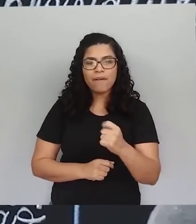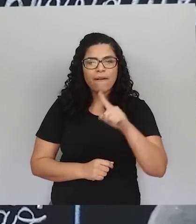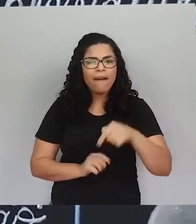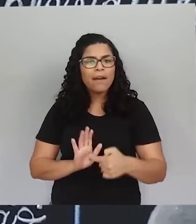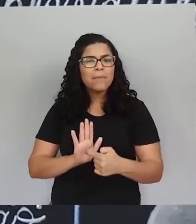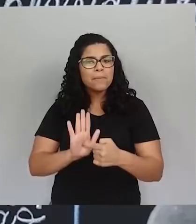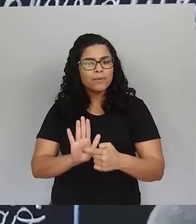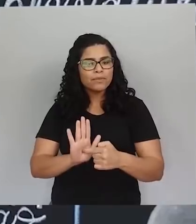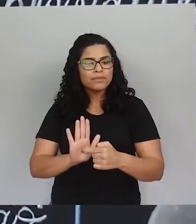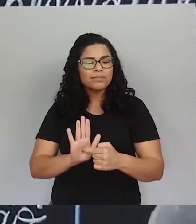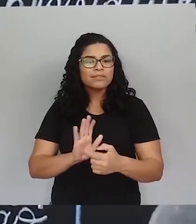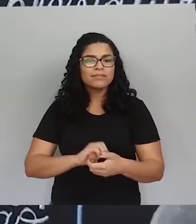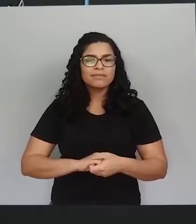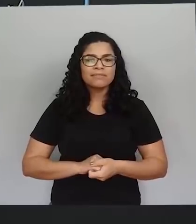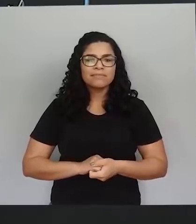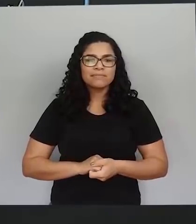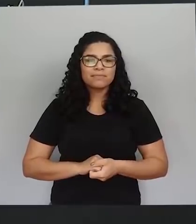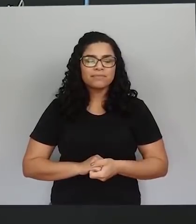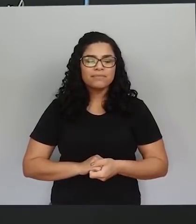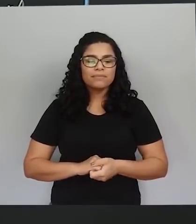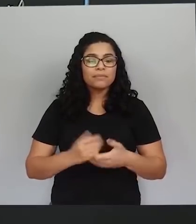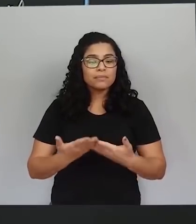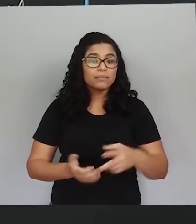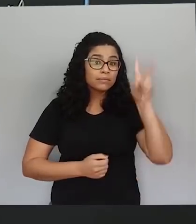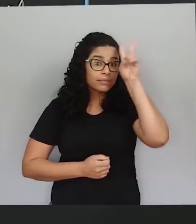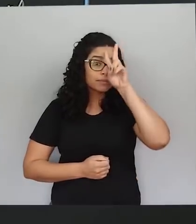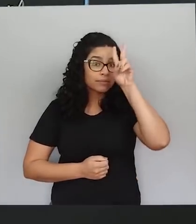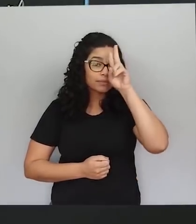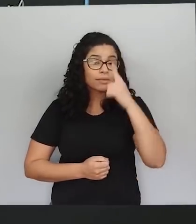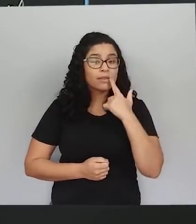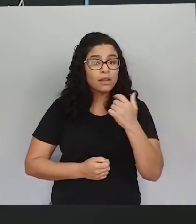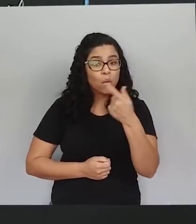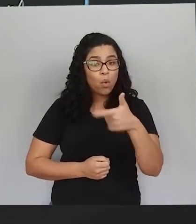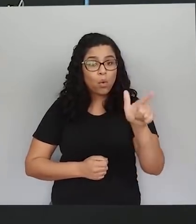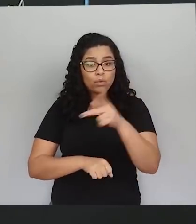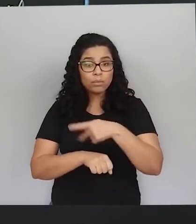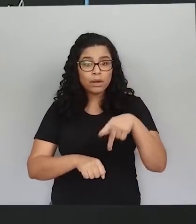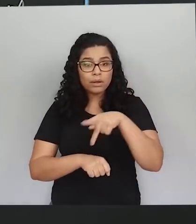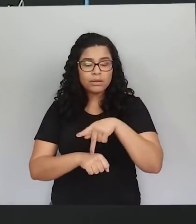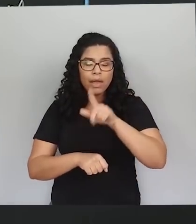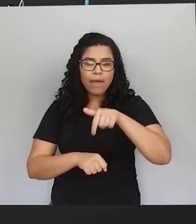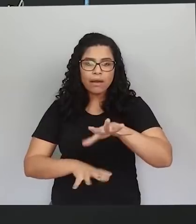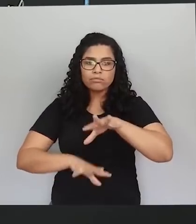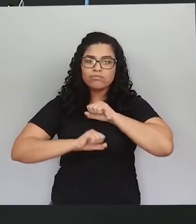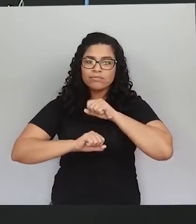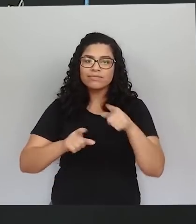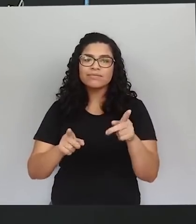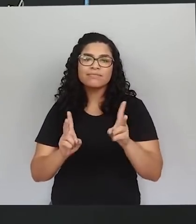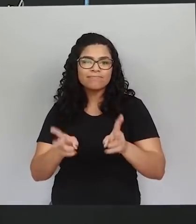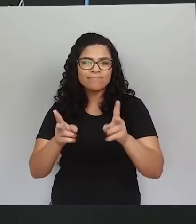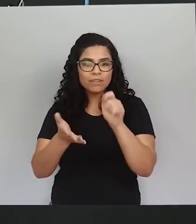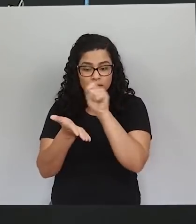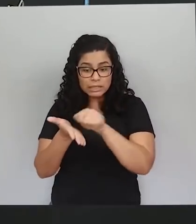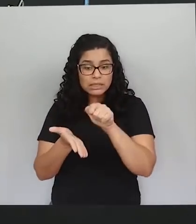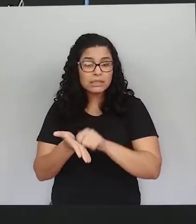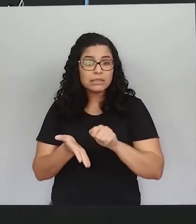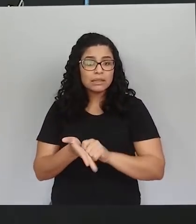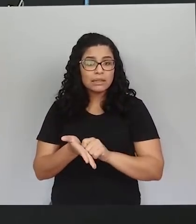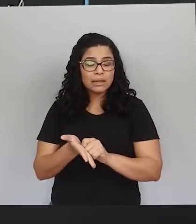que representam aí a escrita Braille, vão voltar no material do nosso encontro de hoje e